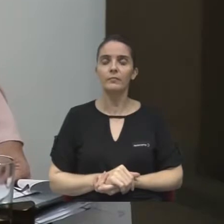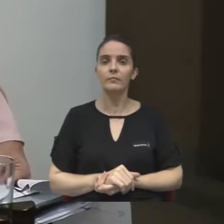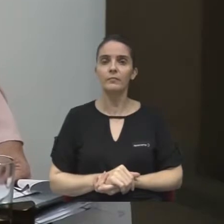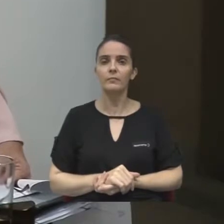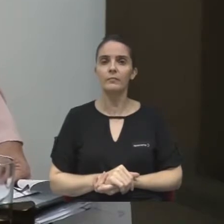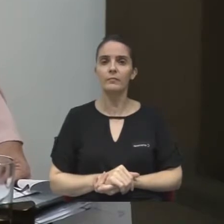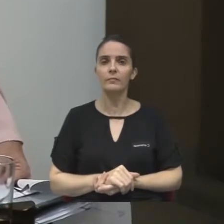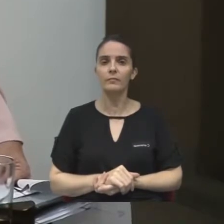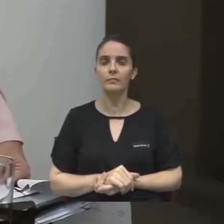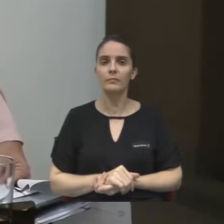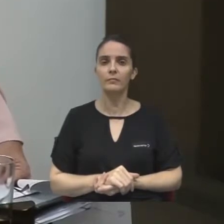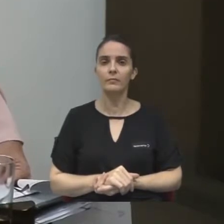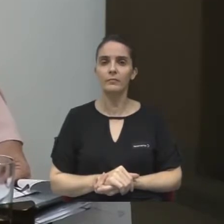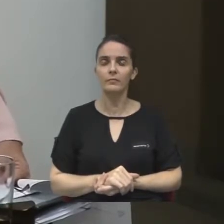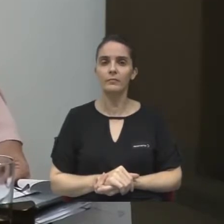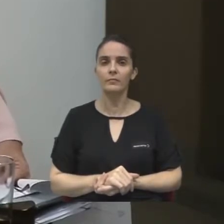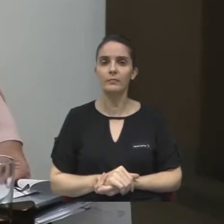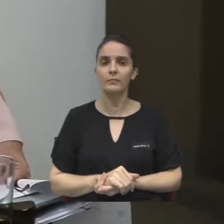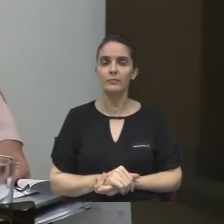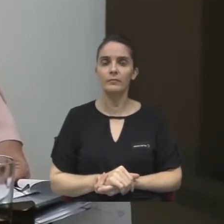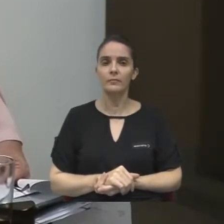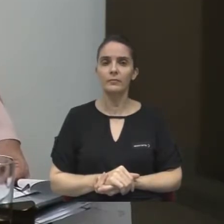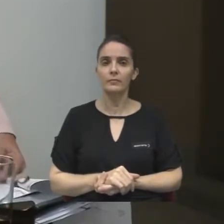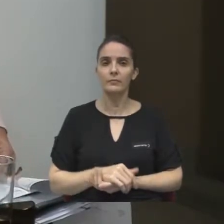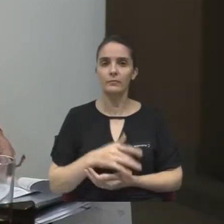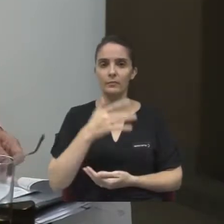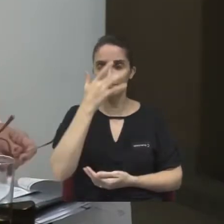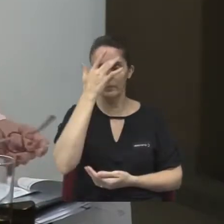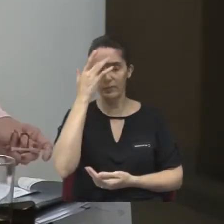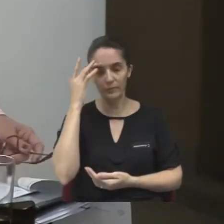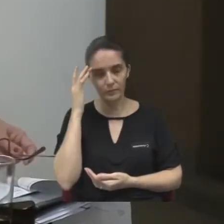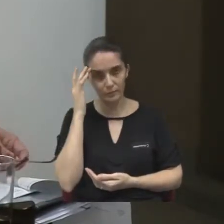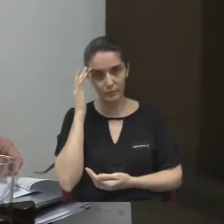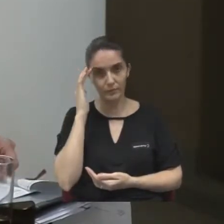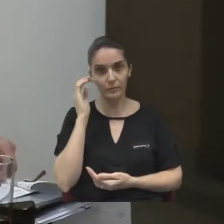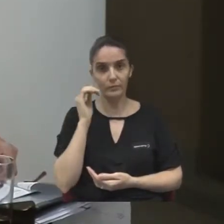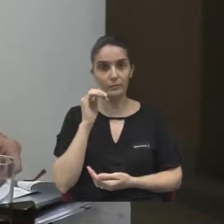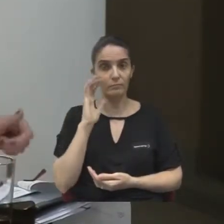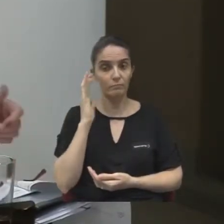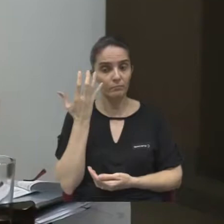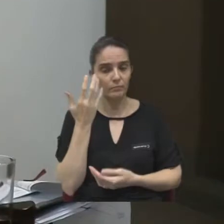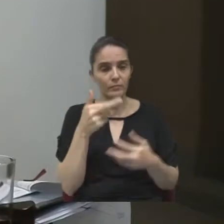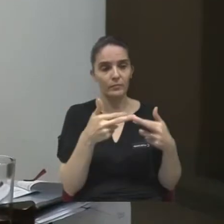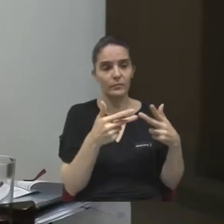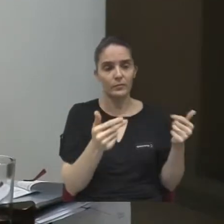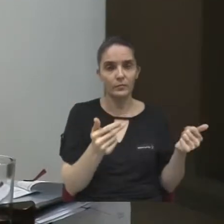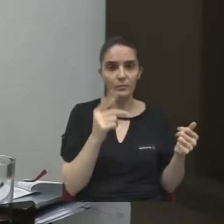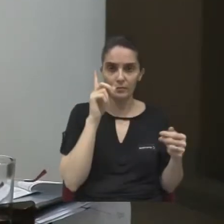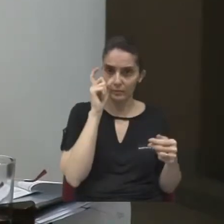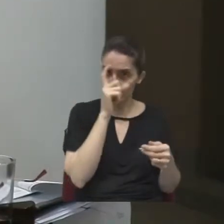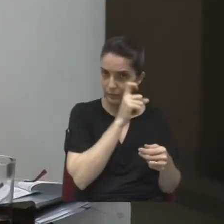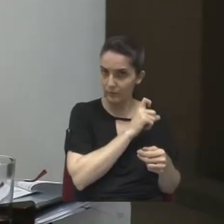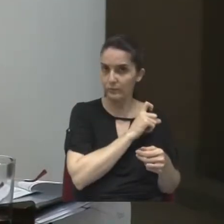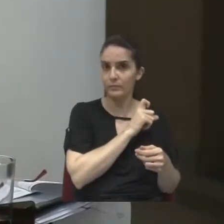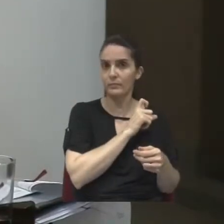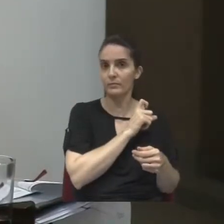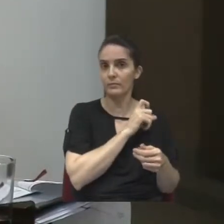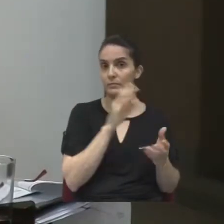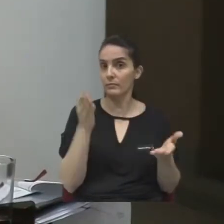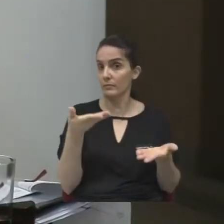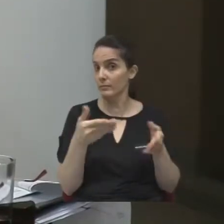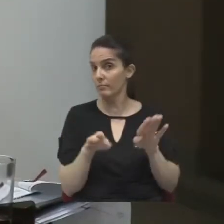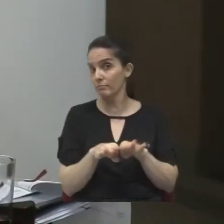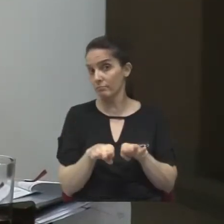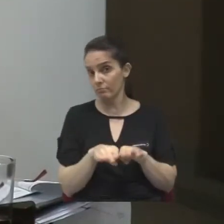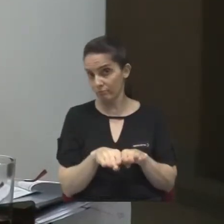aos que passavam por situações difíceis, que acaba entrando aqui também